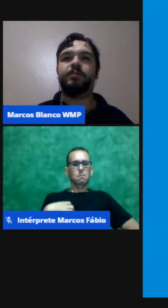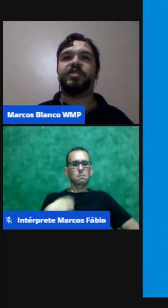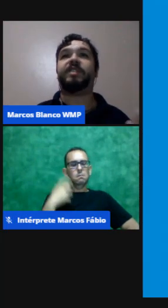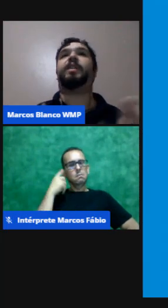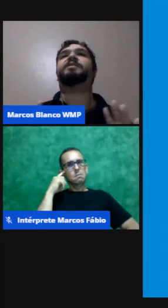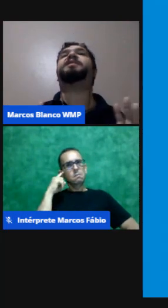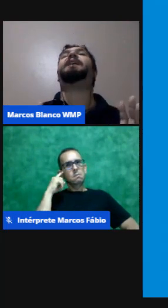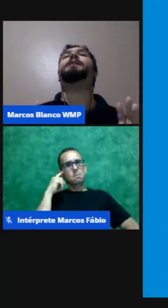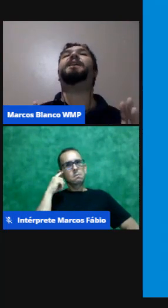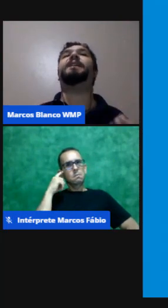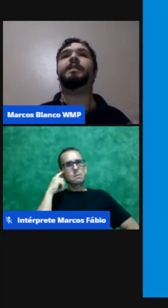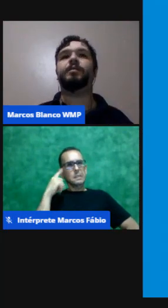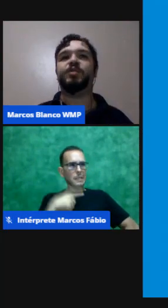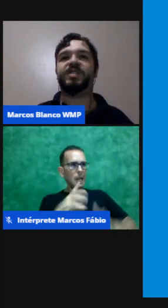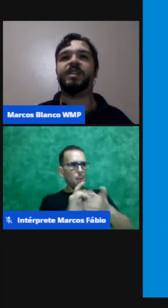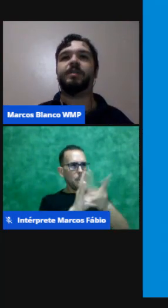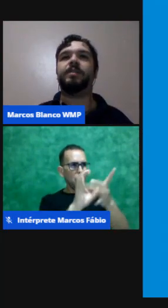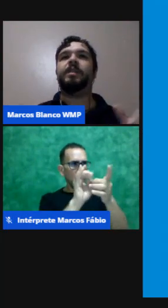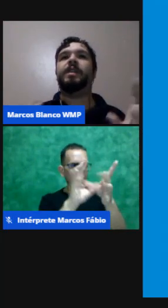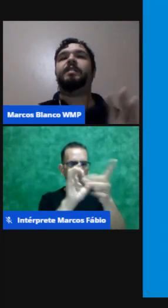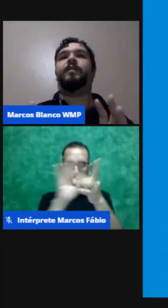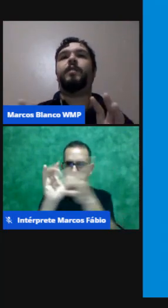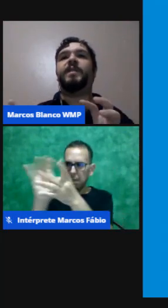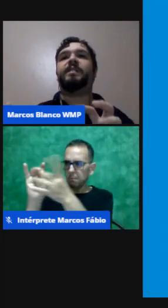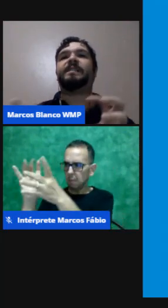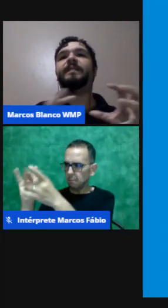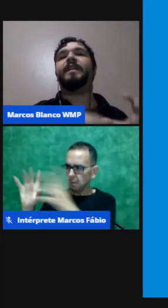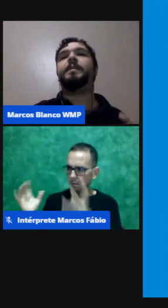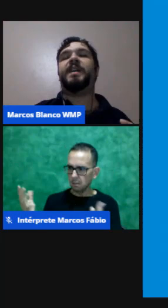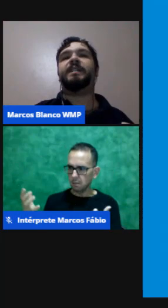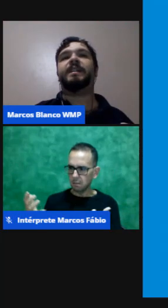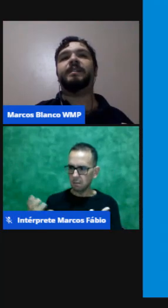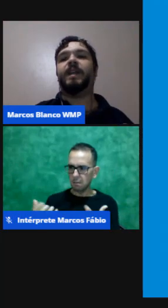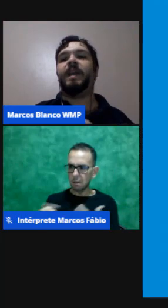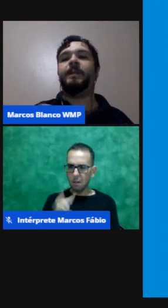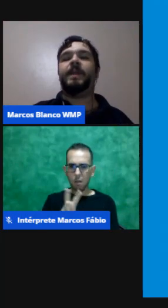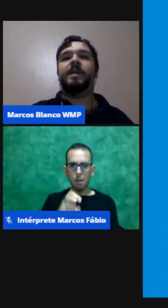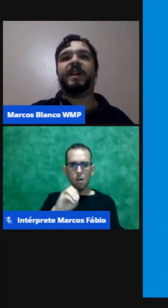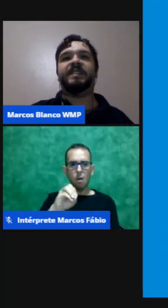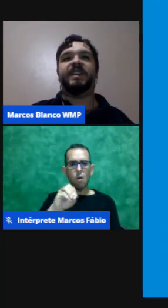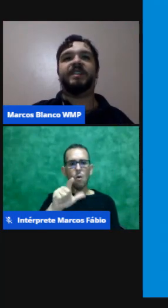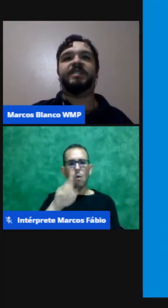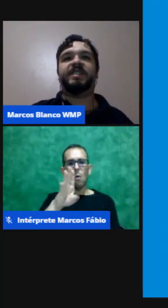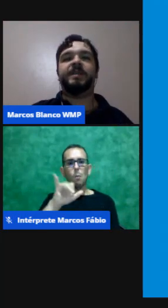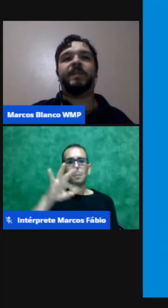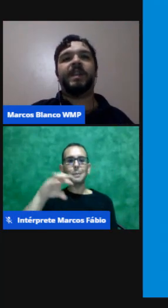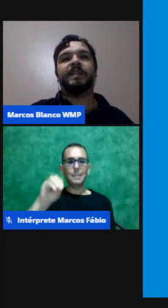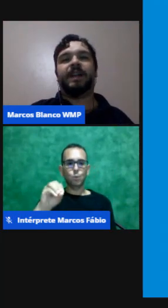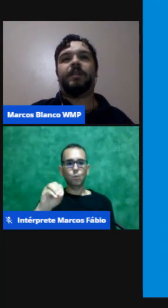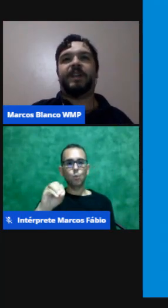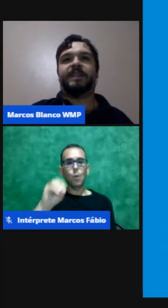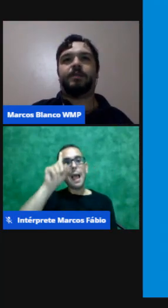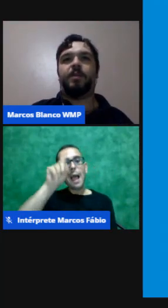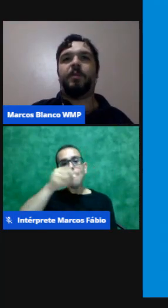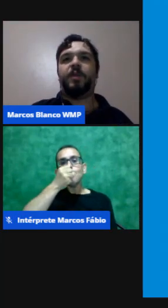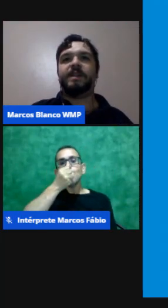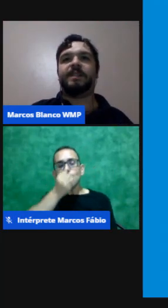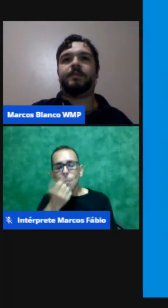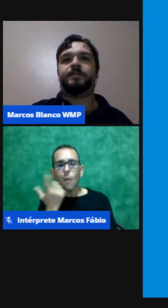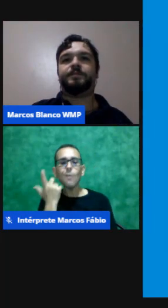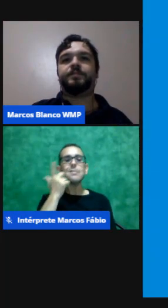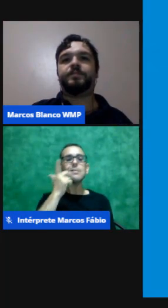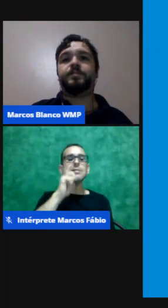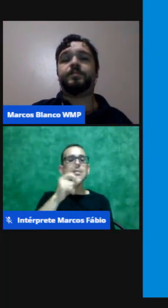gente matando mosquito, agora a gente está liberando mosquito. Então, o Volbita é essa ferramenta que vem para a gente estar conversando